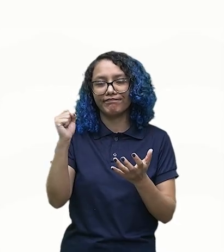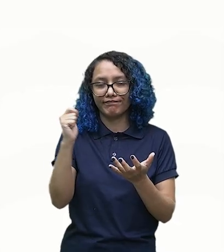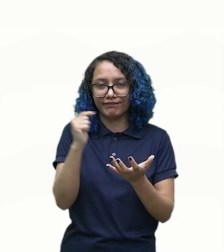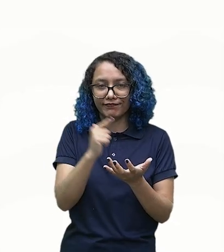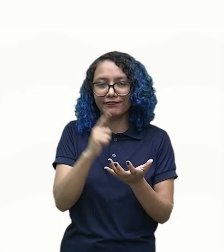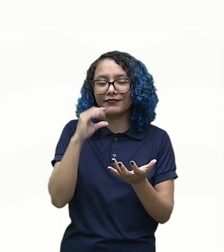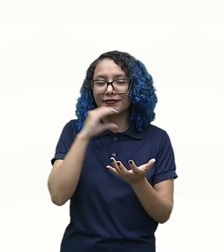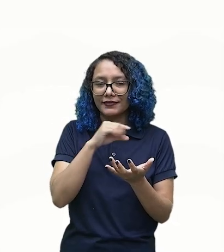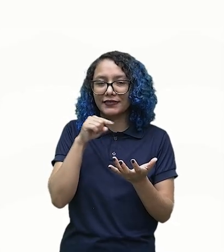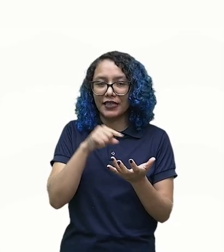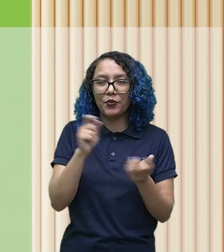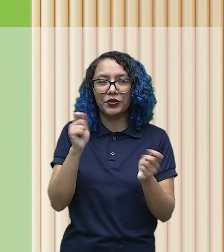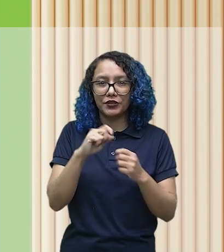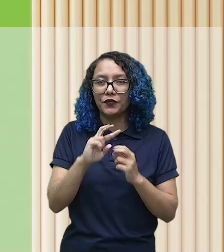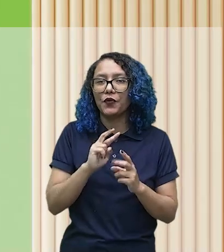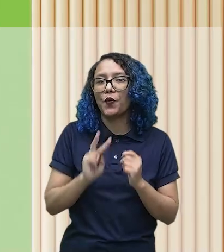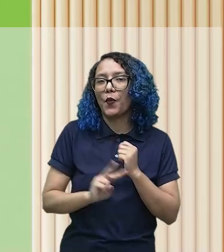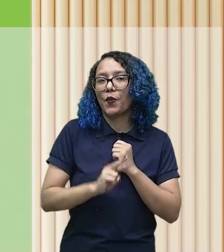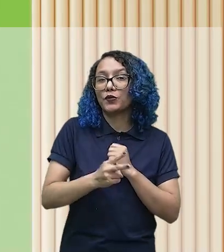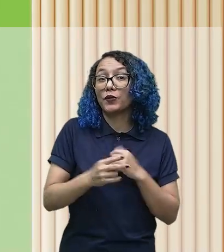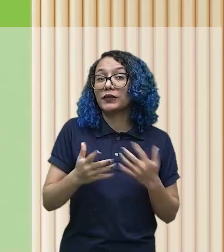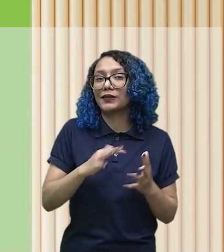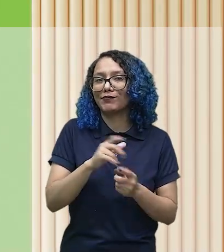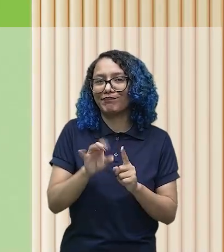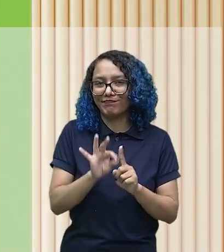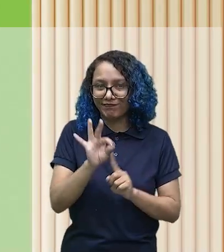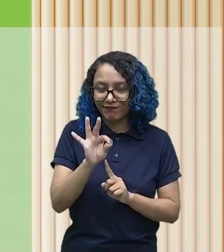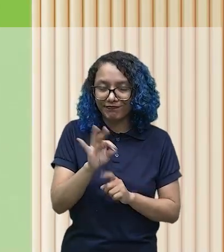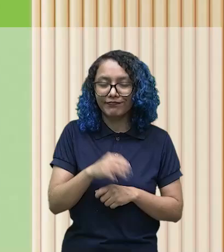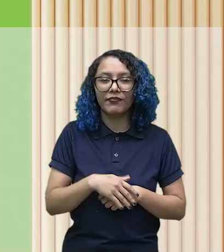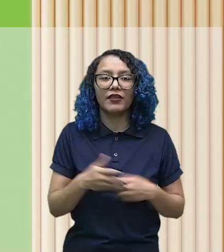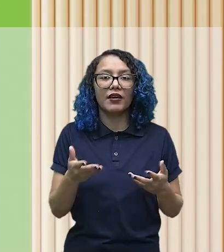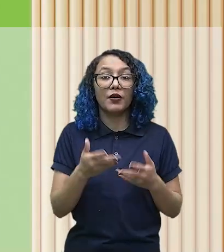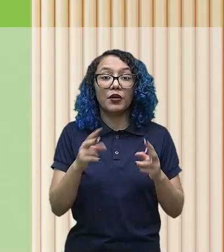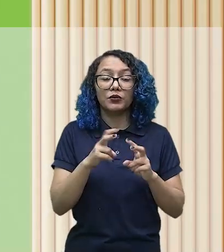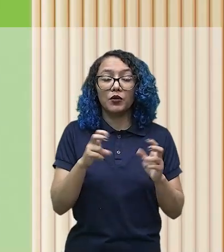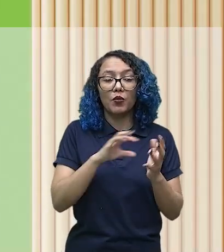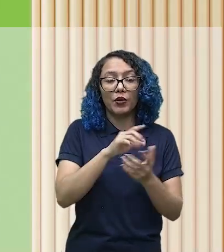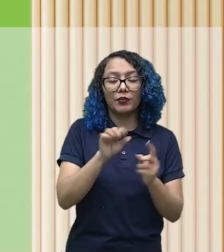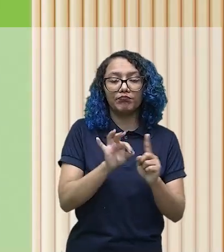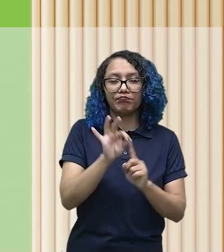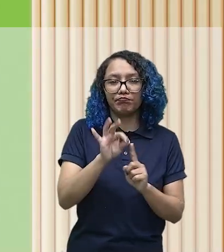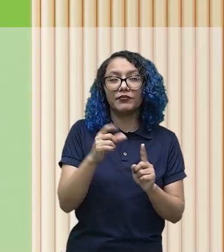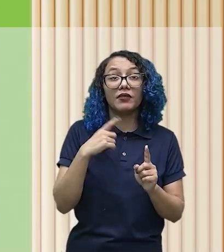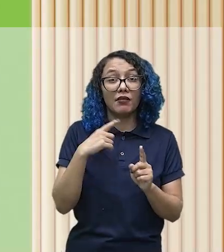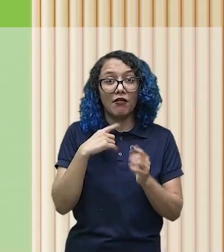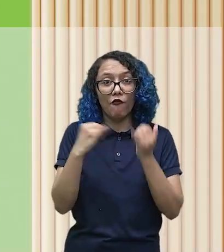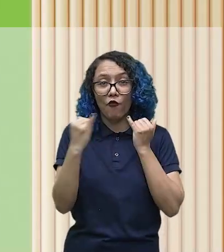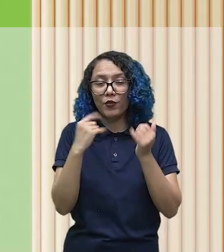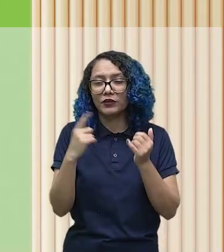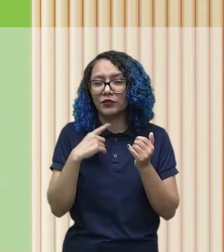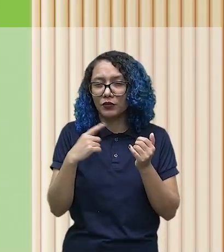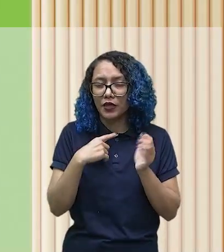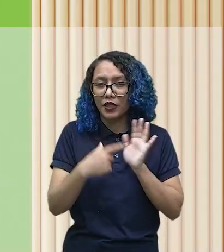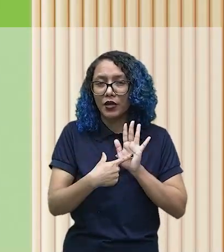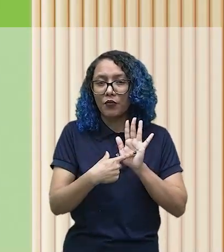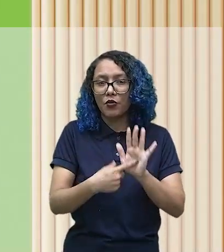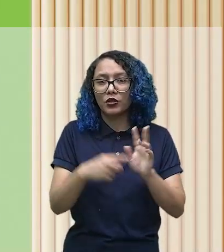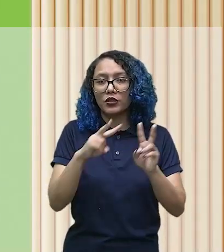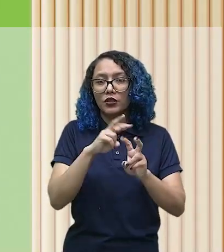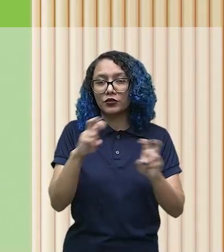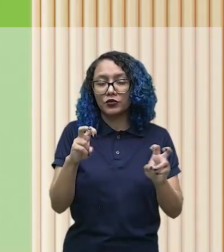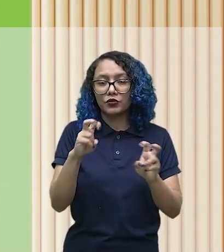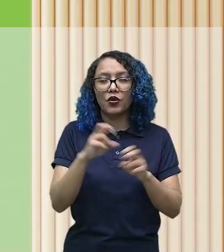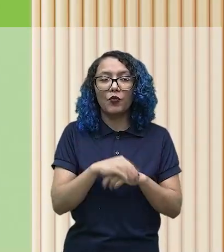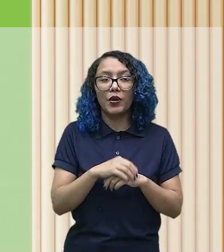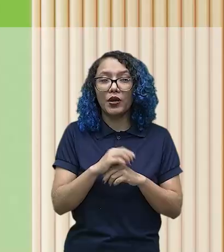ao aquecimento global. Então, agora, sobre o aquecimento global, nós temos dados que falam sobre o que está vindo